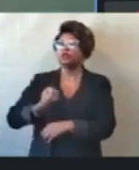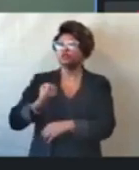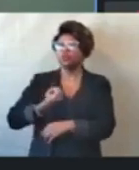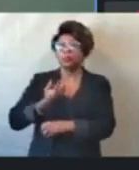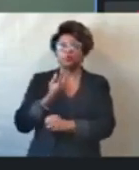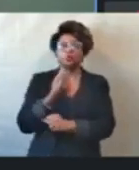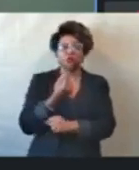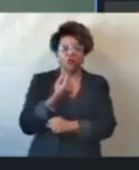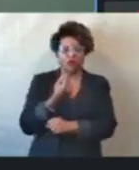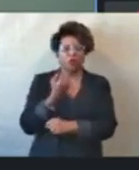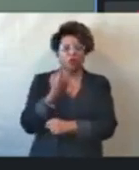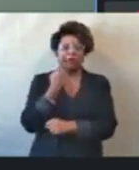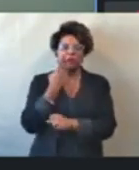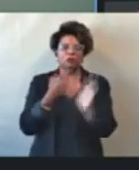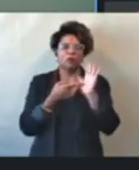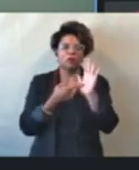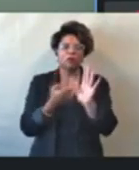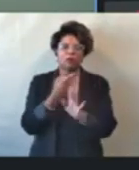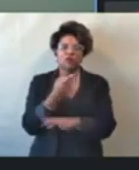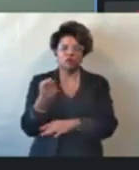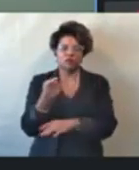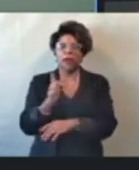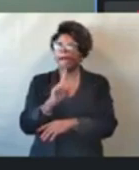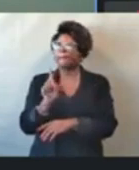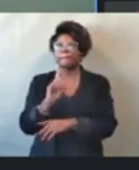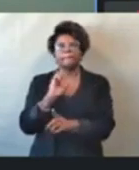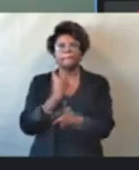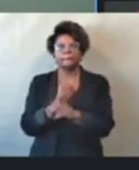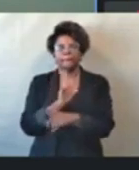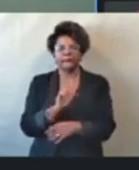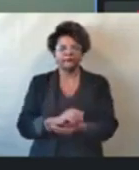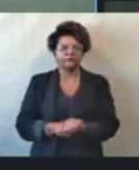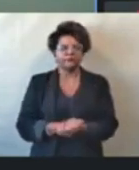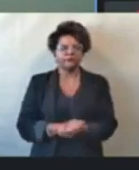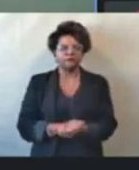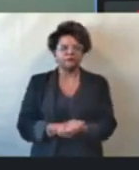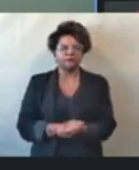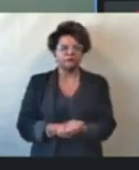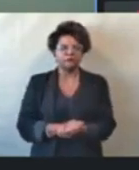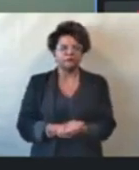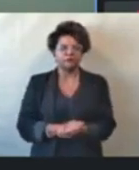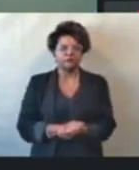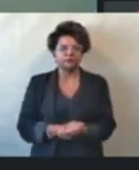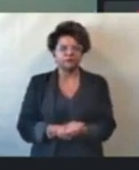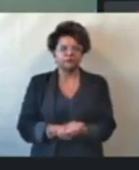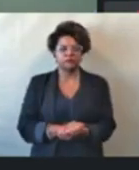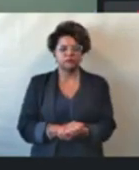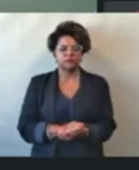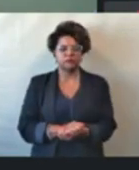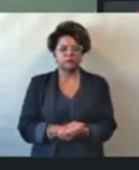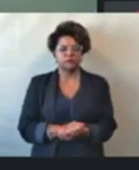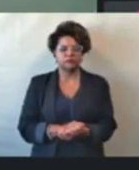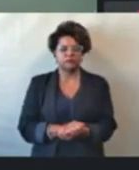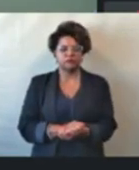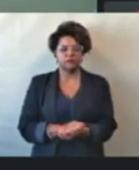somar com o que a Cristina apresentou, mas ele ainda não teve ainda o retorno, tá? Se tiver, a gente apresenta. Tá,